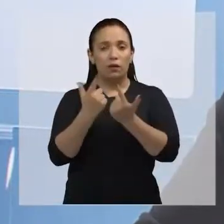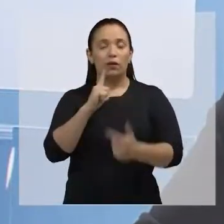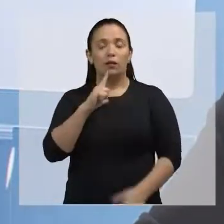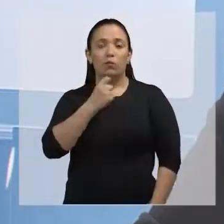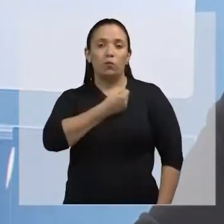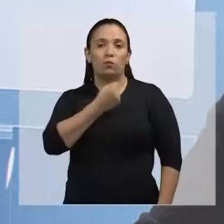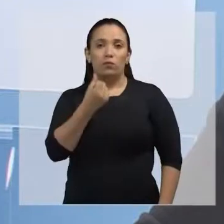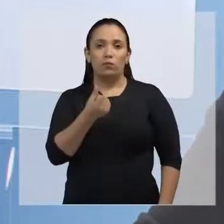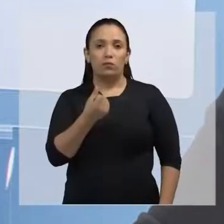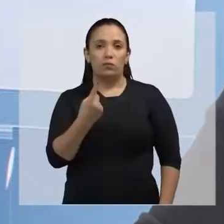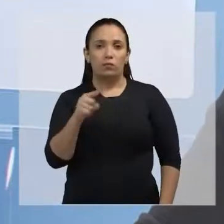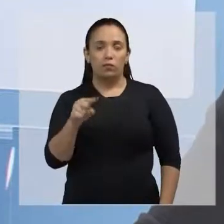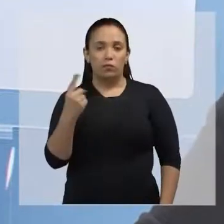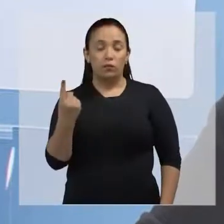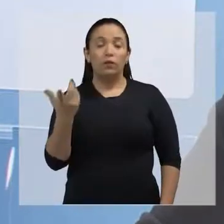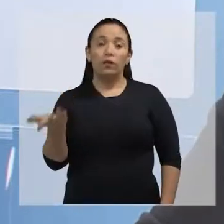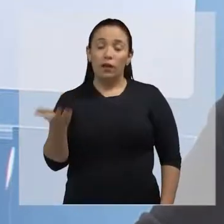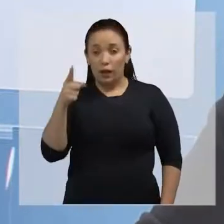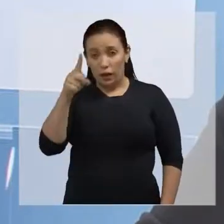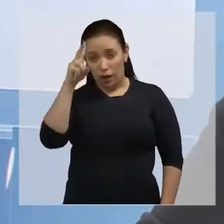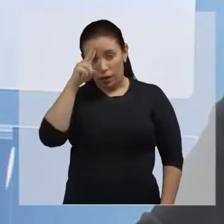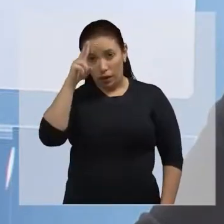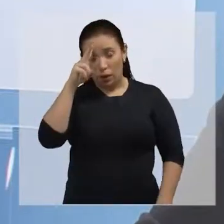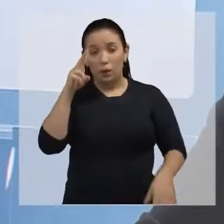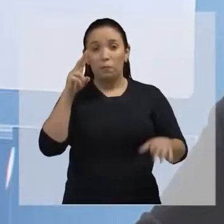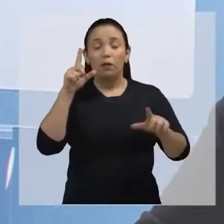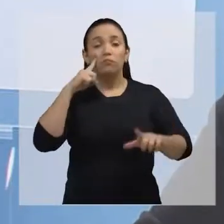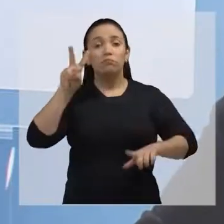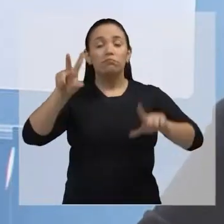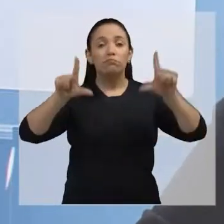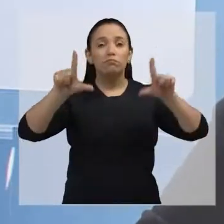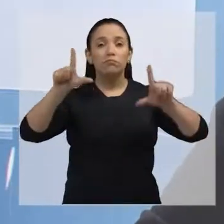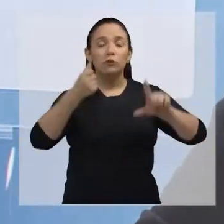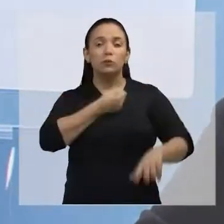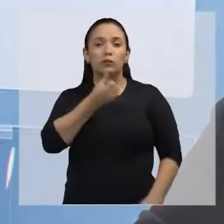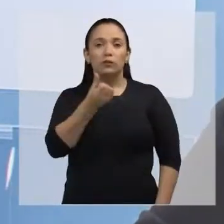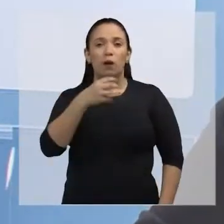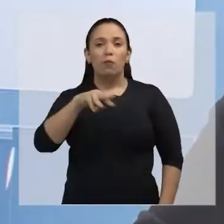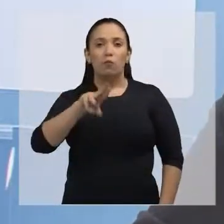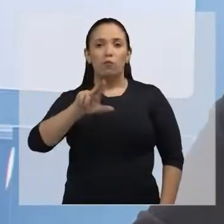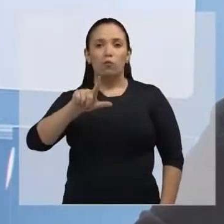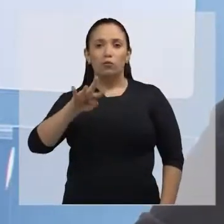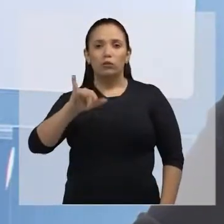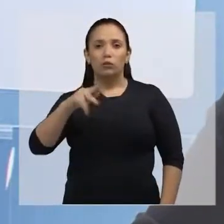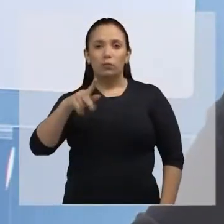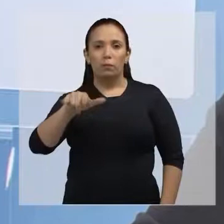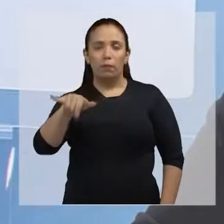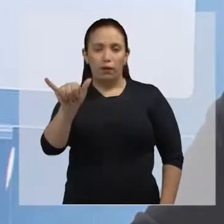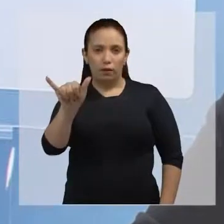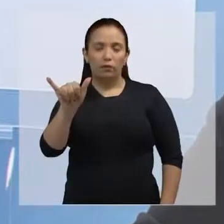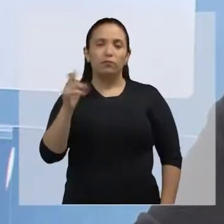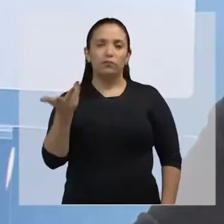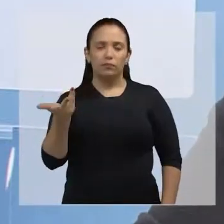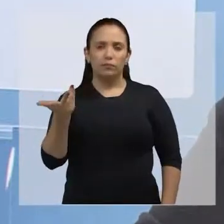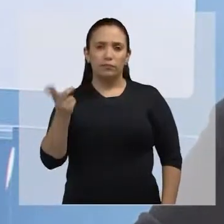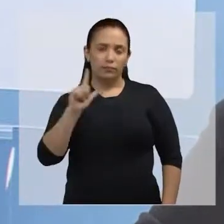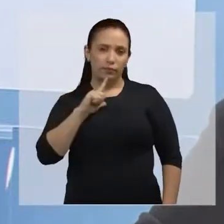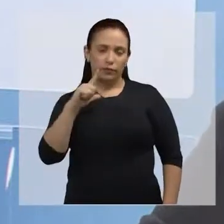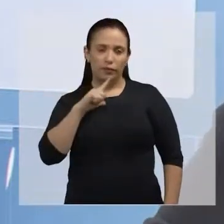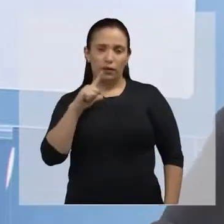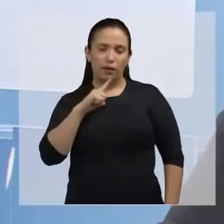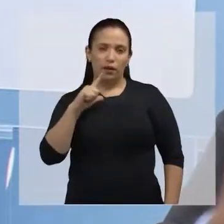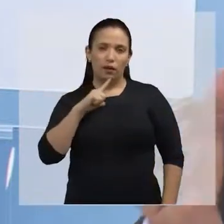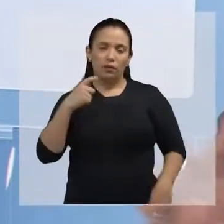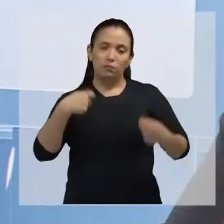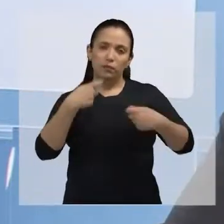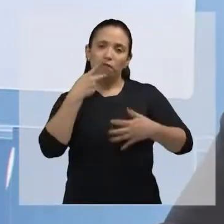31.1, aberto digital. Lembrando que você assiste também na Multiplay, canal 6 da Multiplay, Tem gente que só fala multiplayer, né? Eu